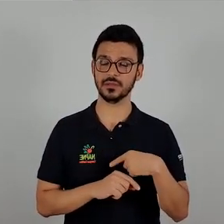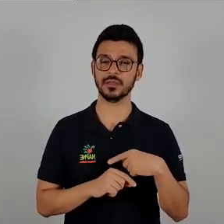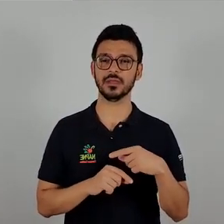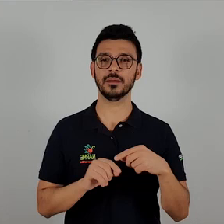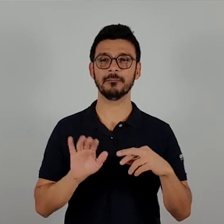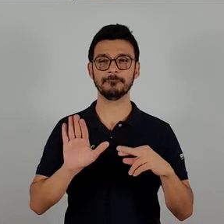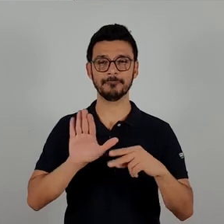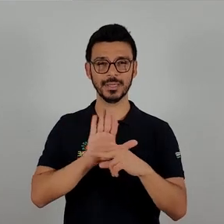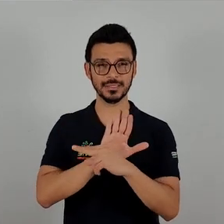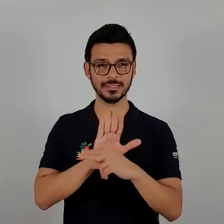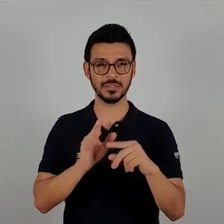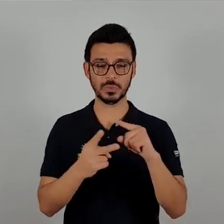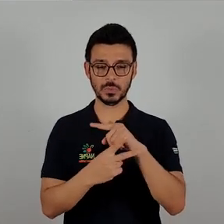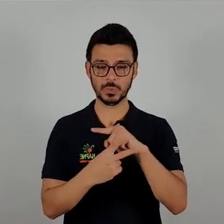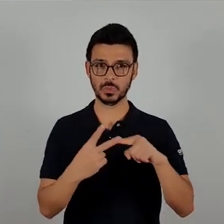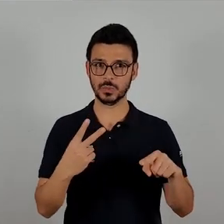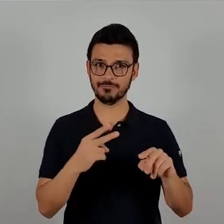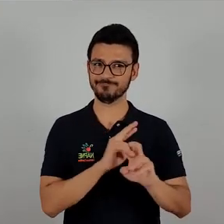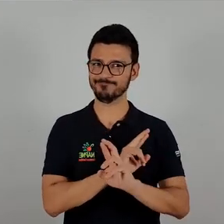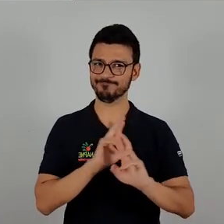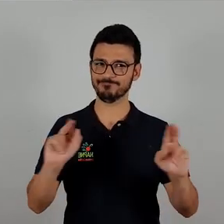são bactérias de derivados lácteos.